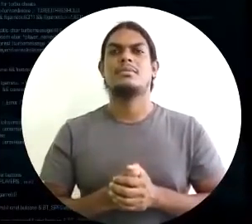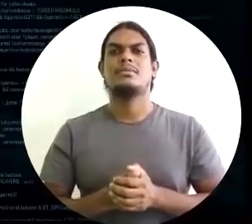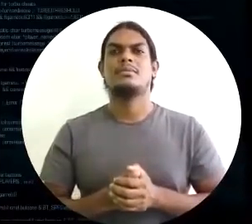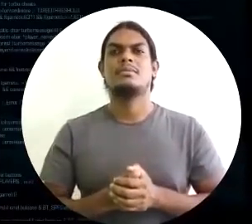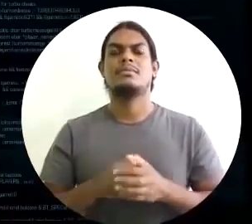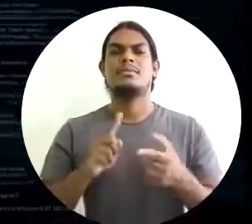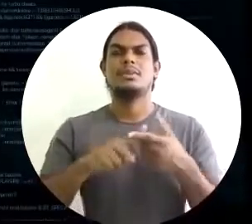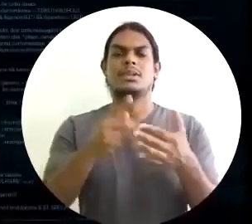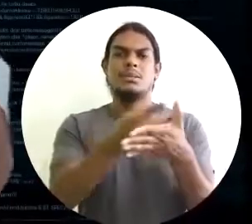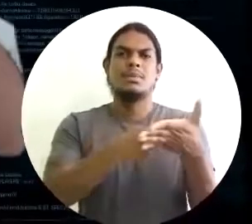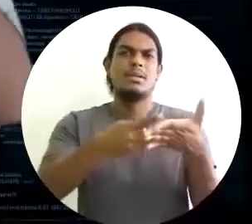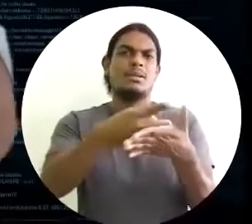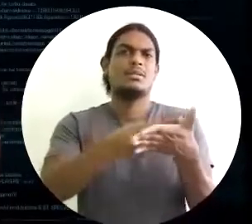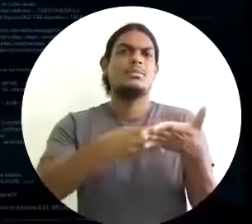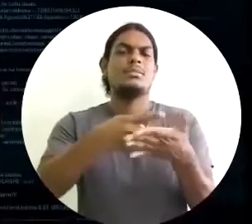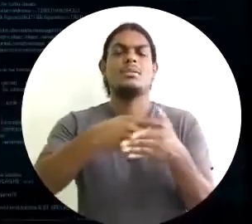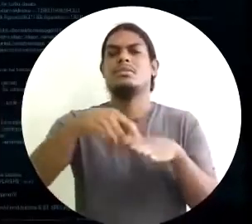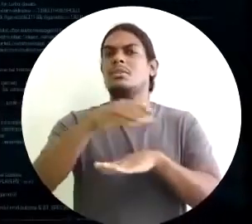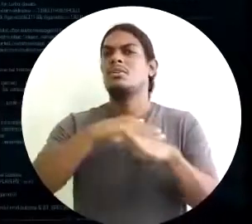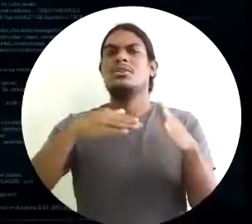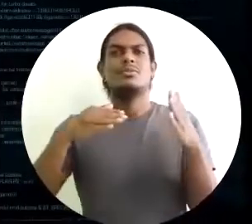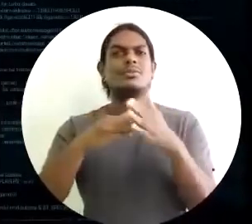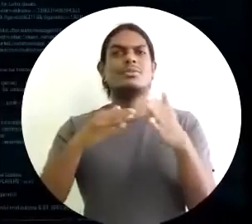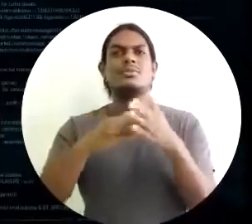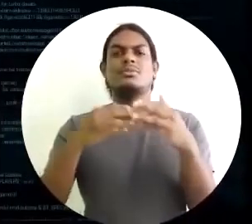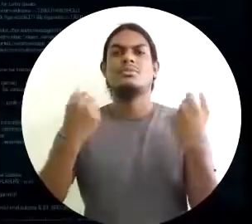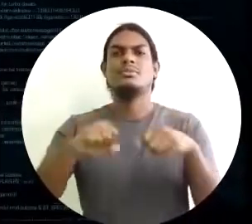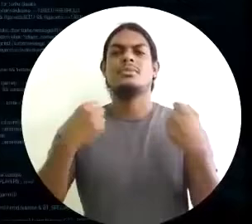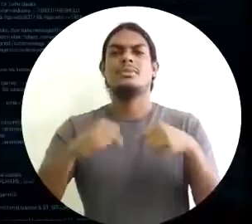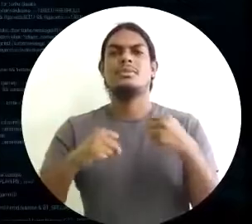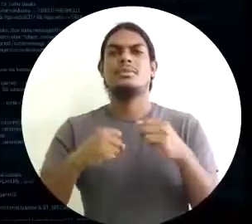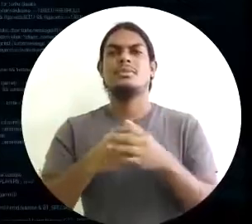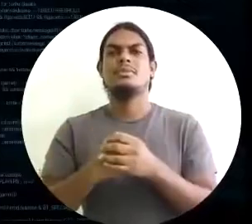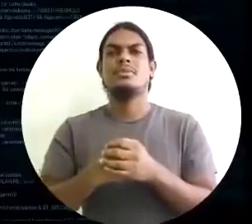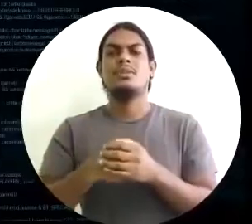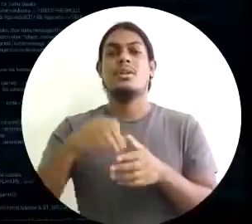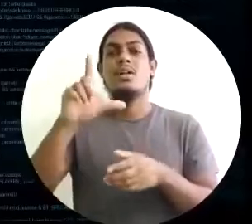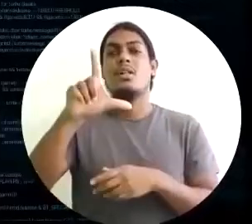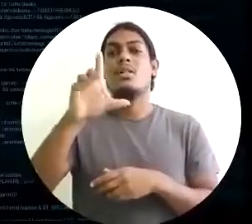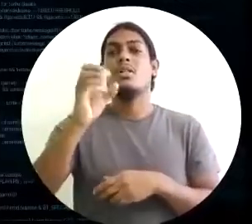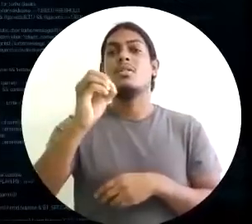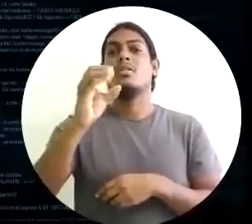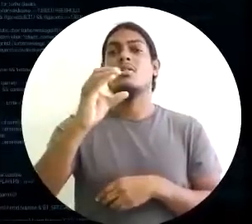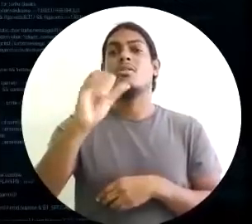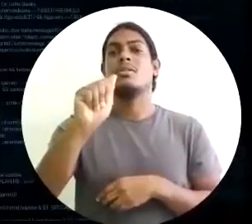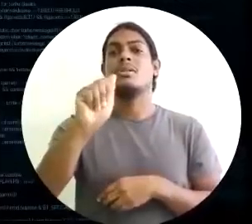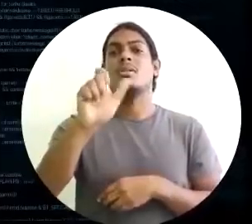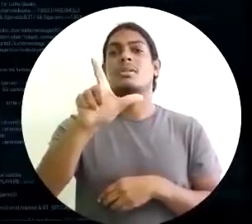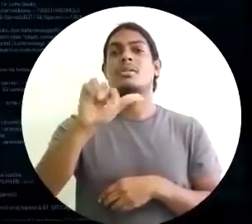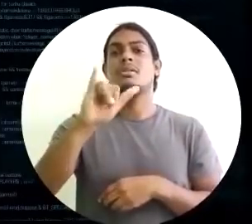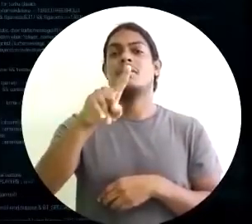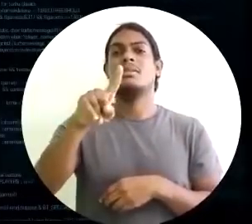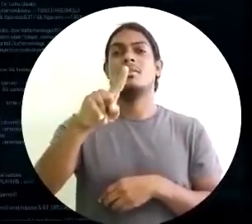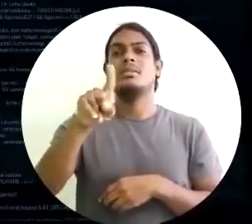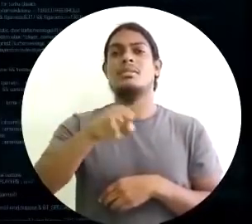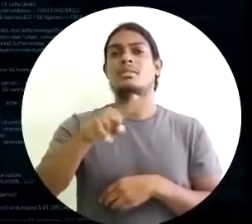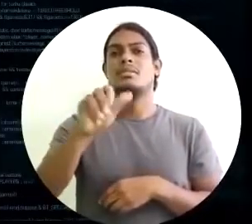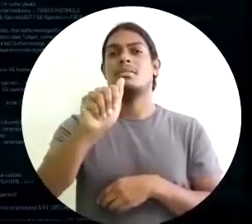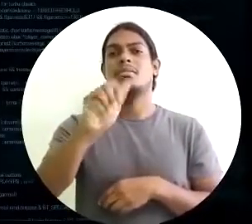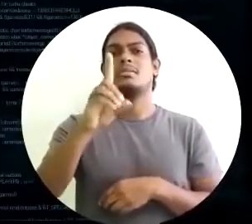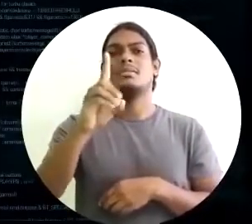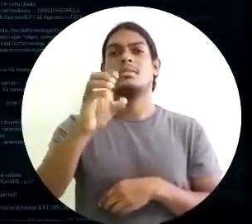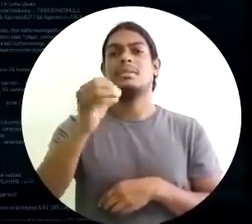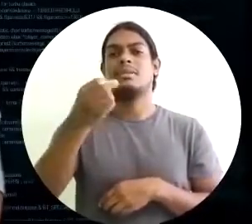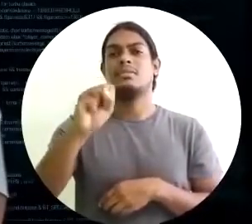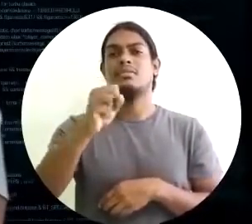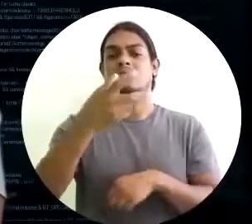E as imagens. Então, todos esses recursos, eles precisam ser localizados. E daí a gente tem a URL,